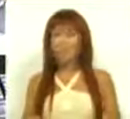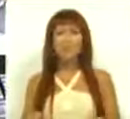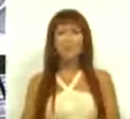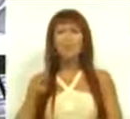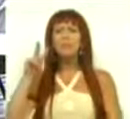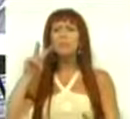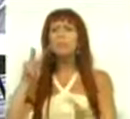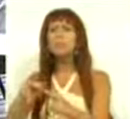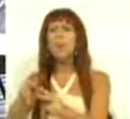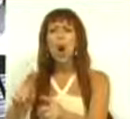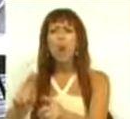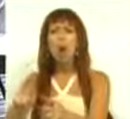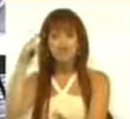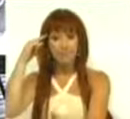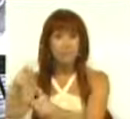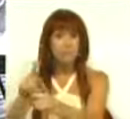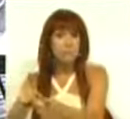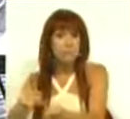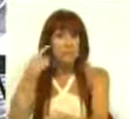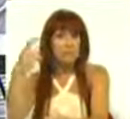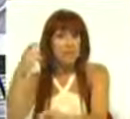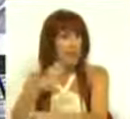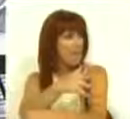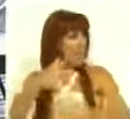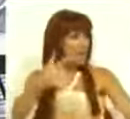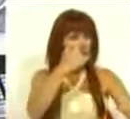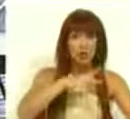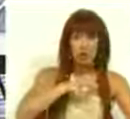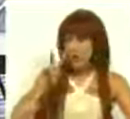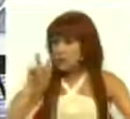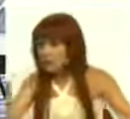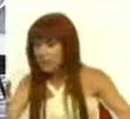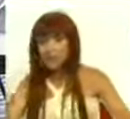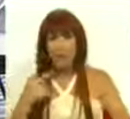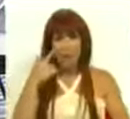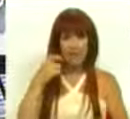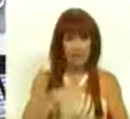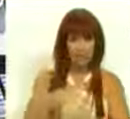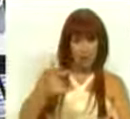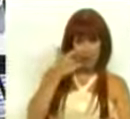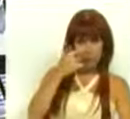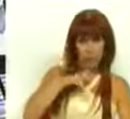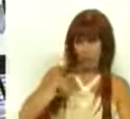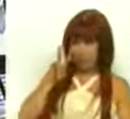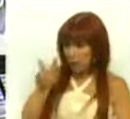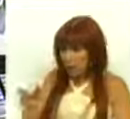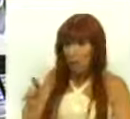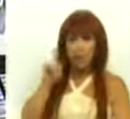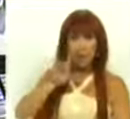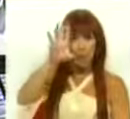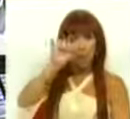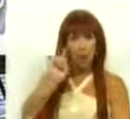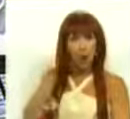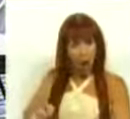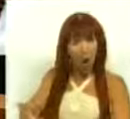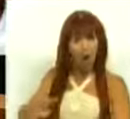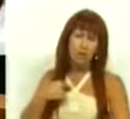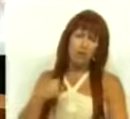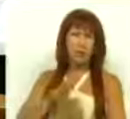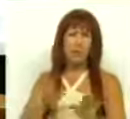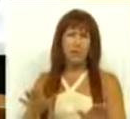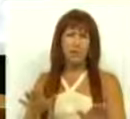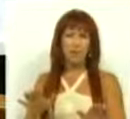vão ao encontro daquilo que é a percepção da maioria dos portugueses. E a percepção da maioria dos portugueses, senhora Ministra,